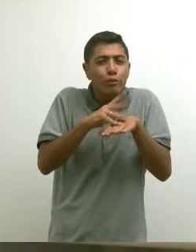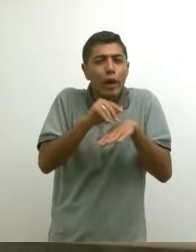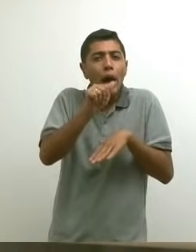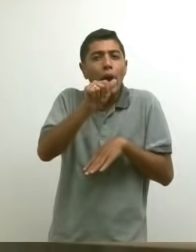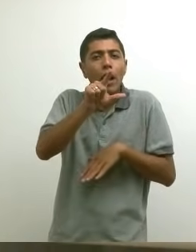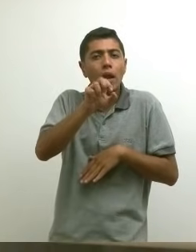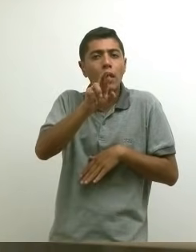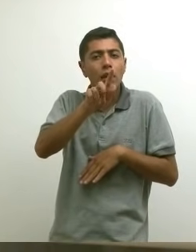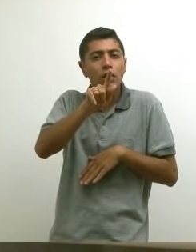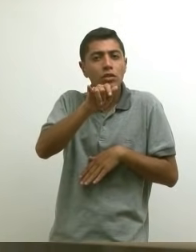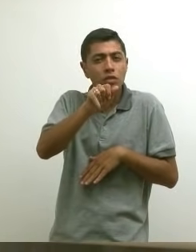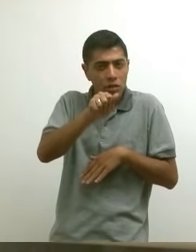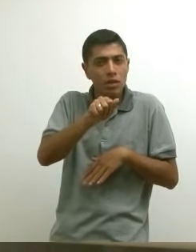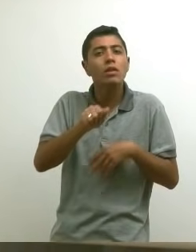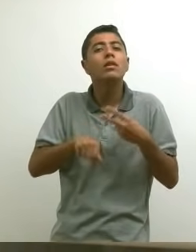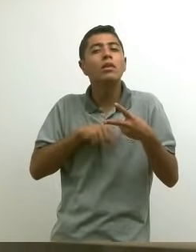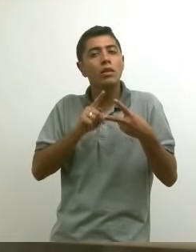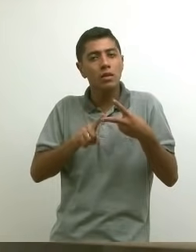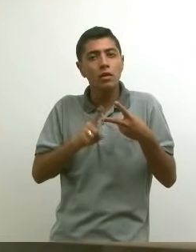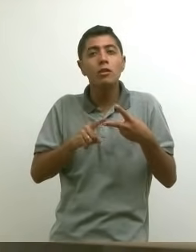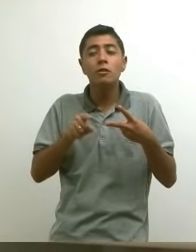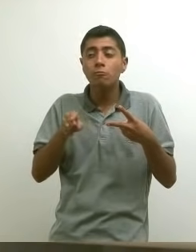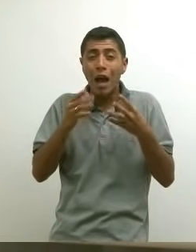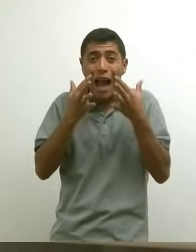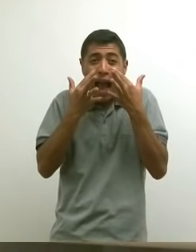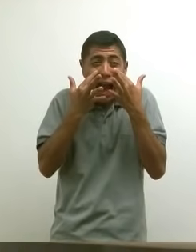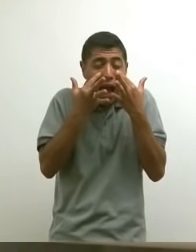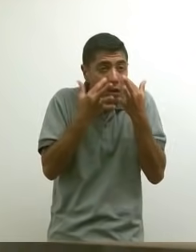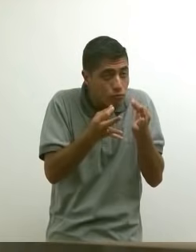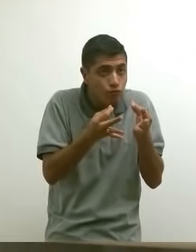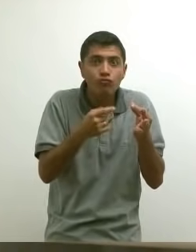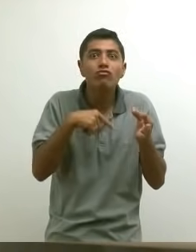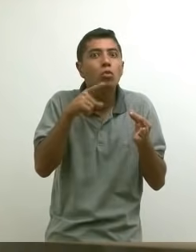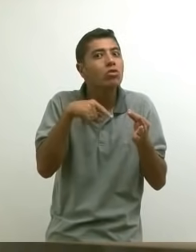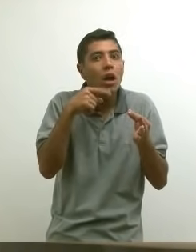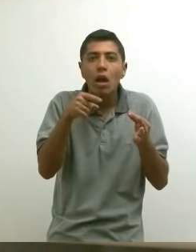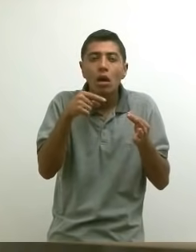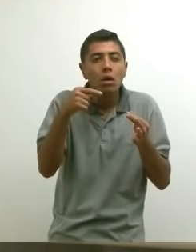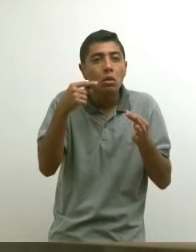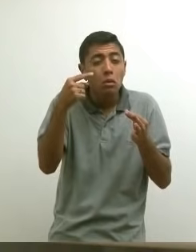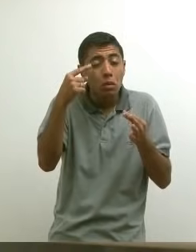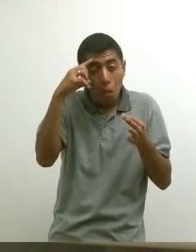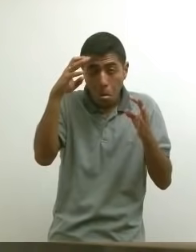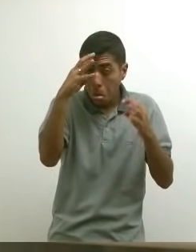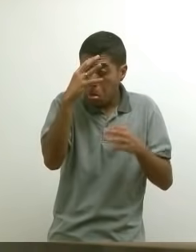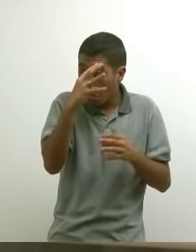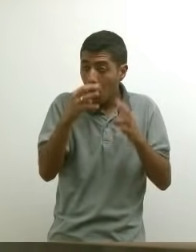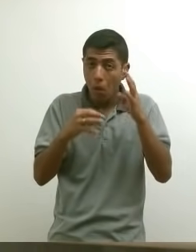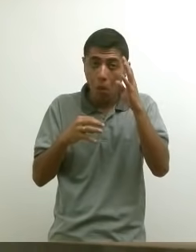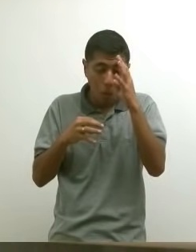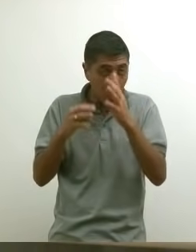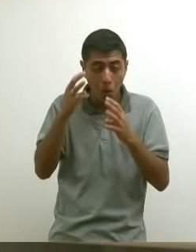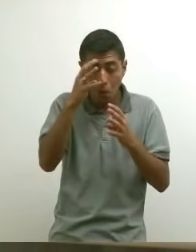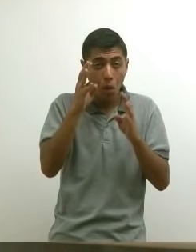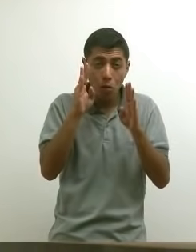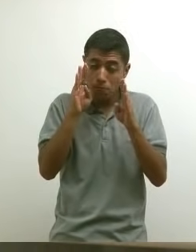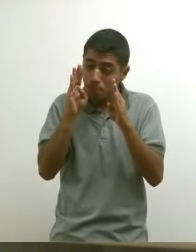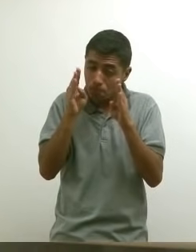com sono leve que têm dificuldade de relaxar e essa mesma criança